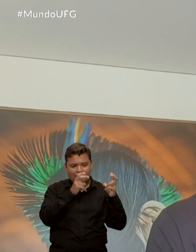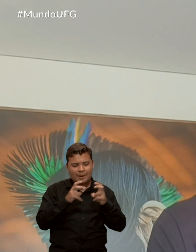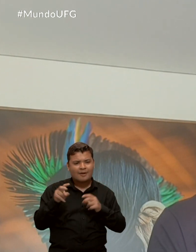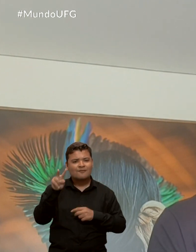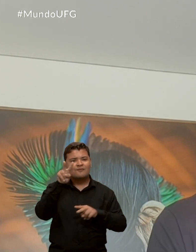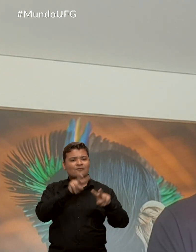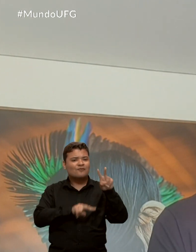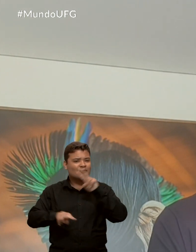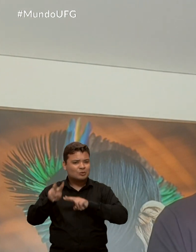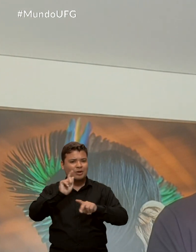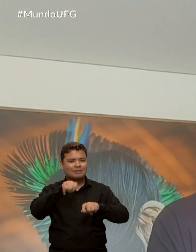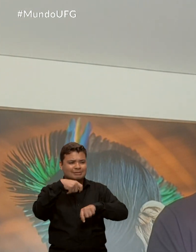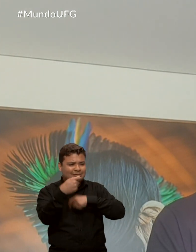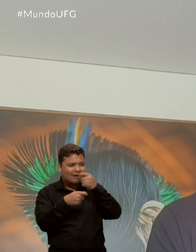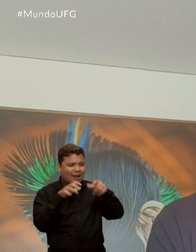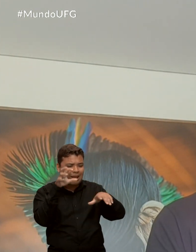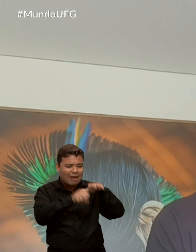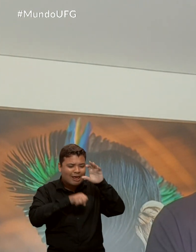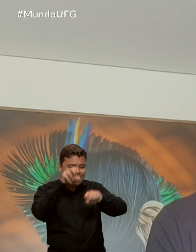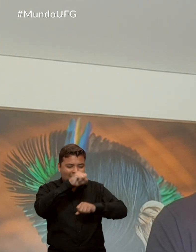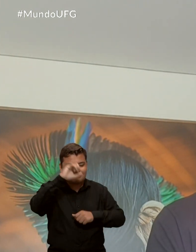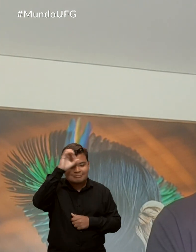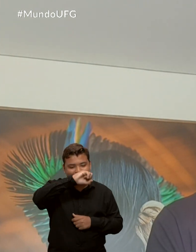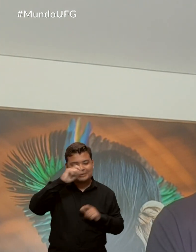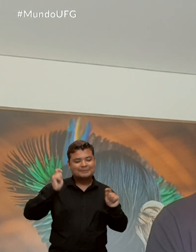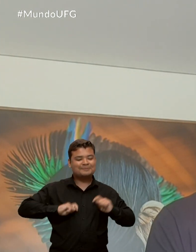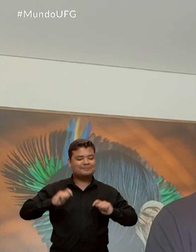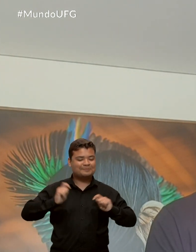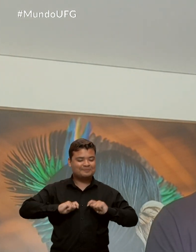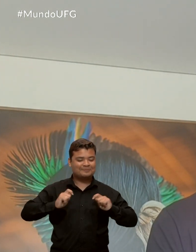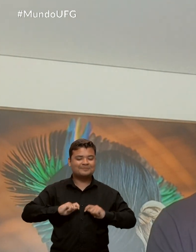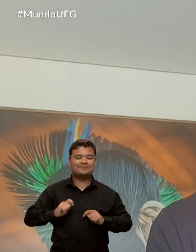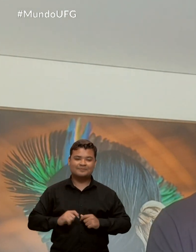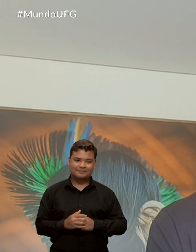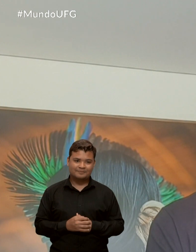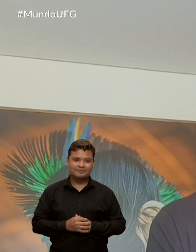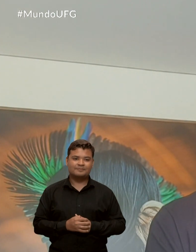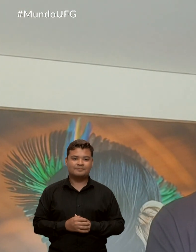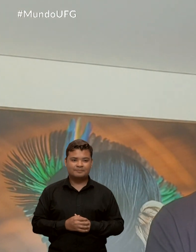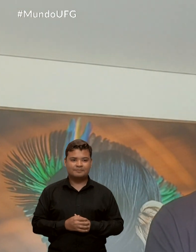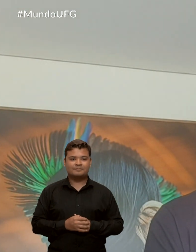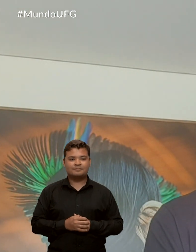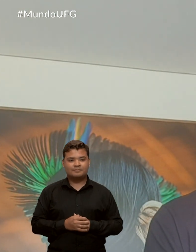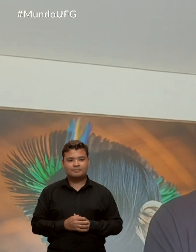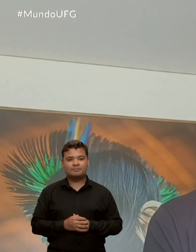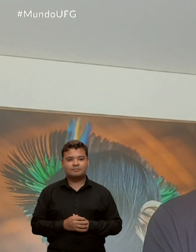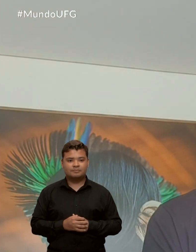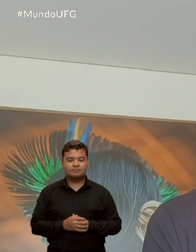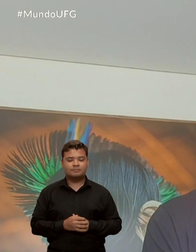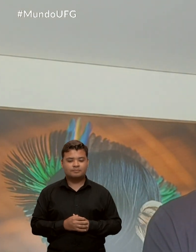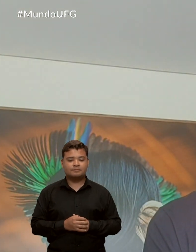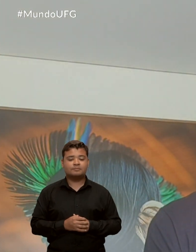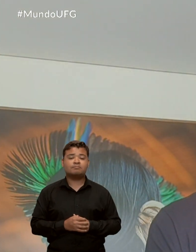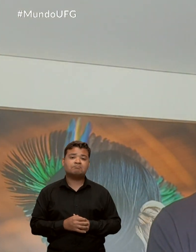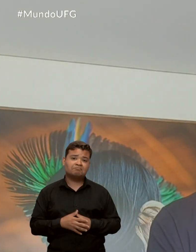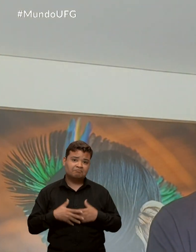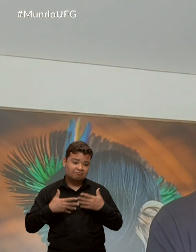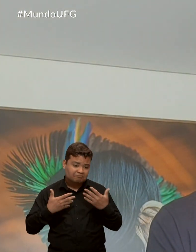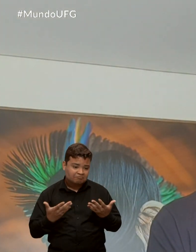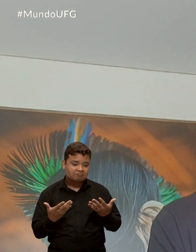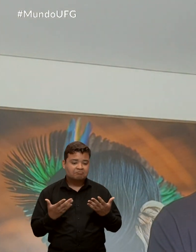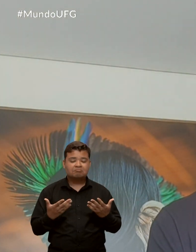né, alguns sinais, pelo menos deixa de ser algo